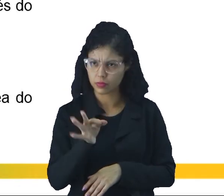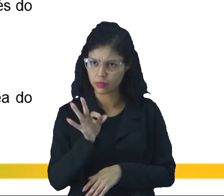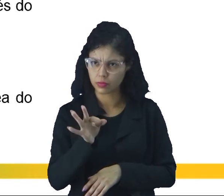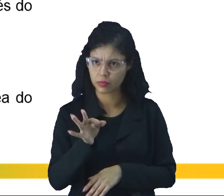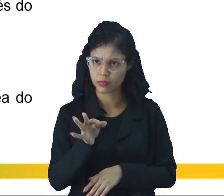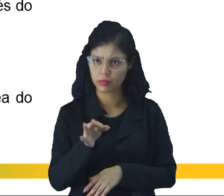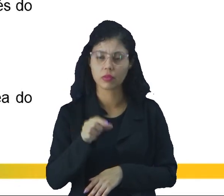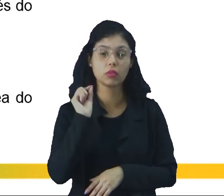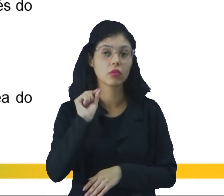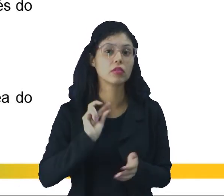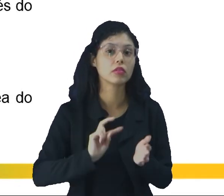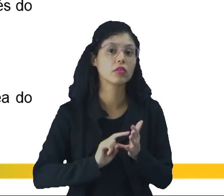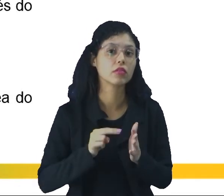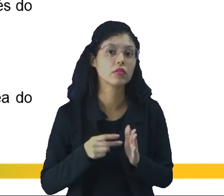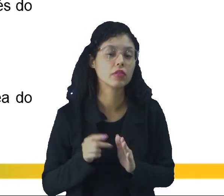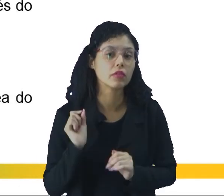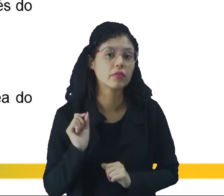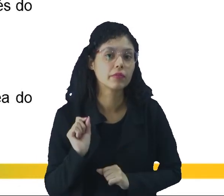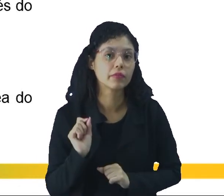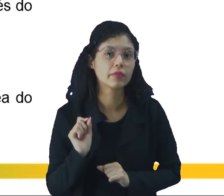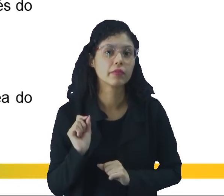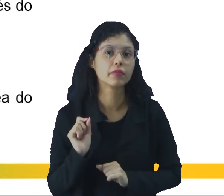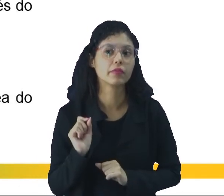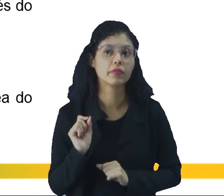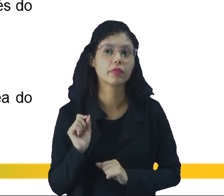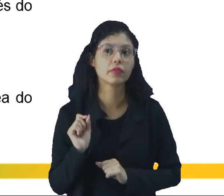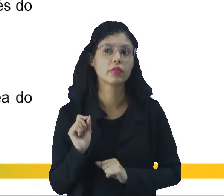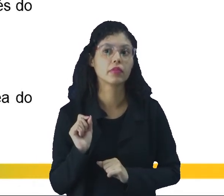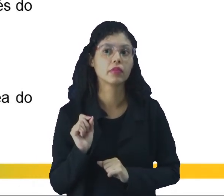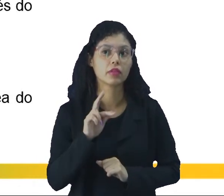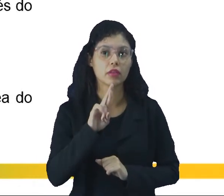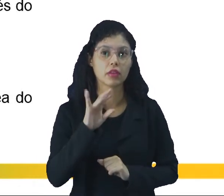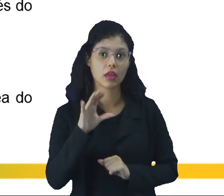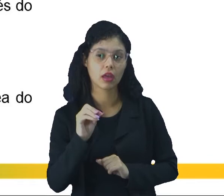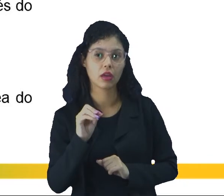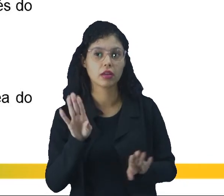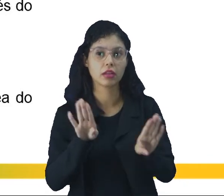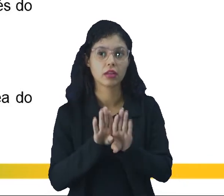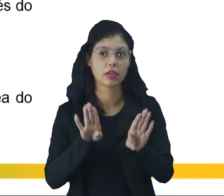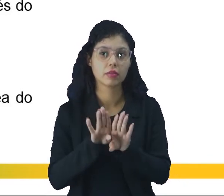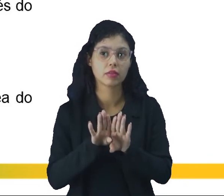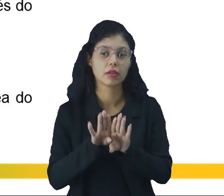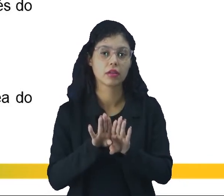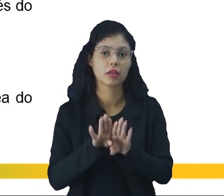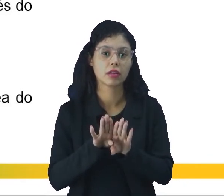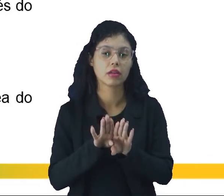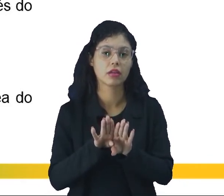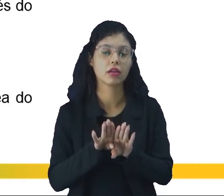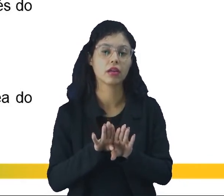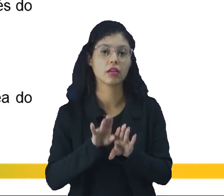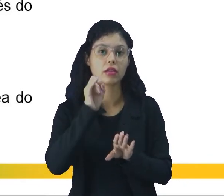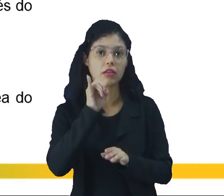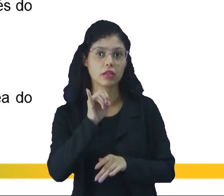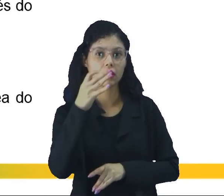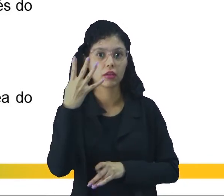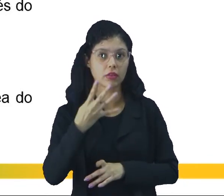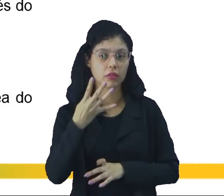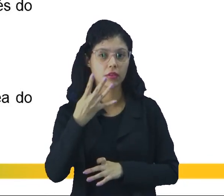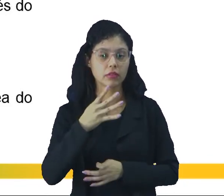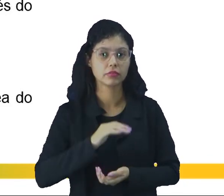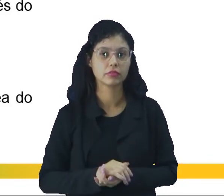Certo? Agora o que significa? Aqui é raio e aqui é raio. E aqui está bem no centro. Então, se aqui é 4,